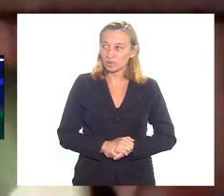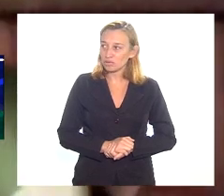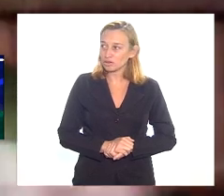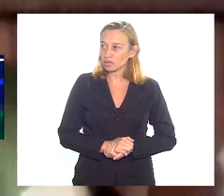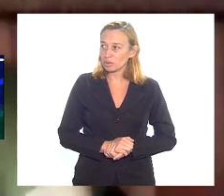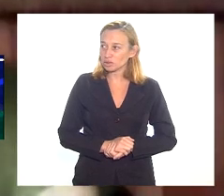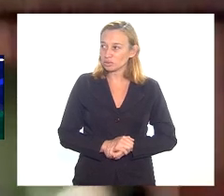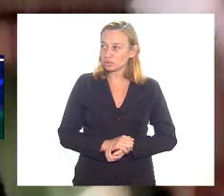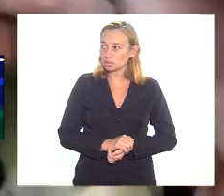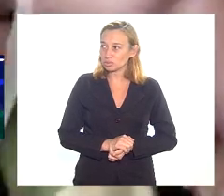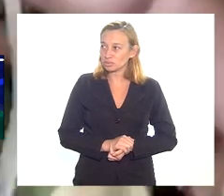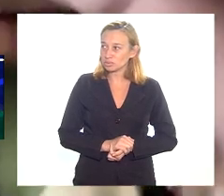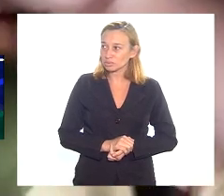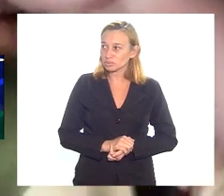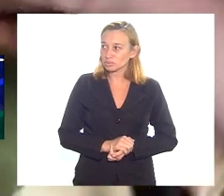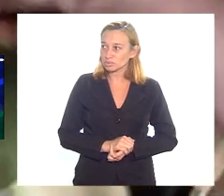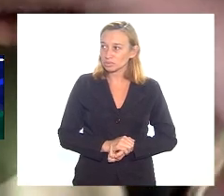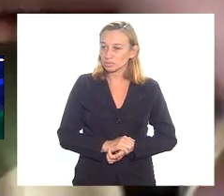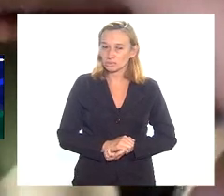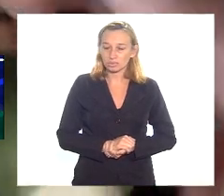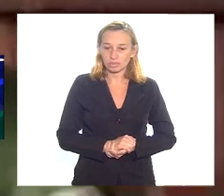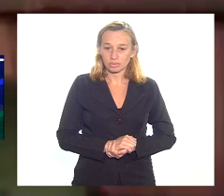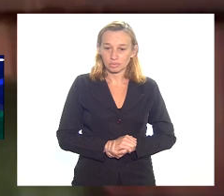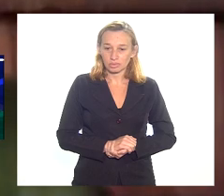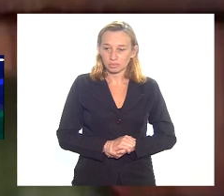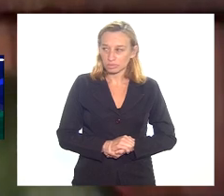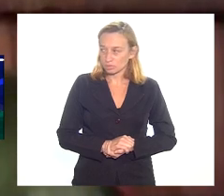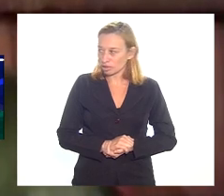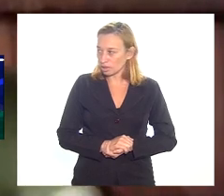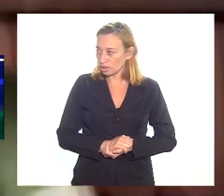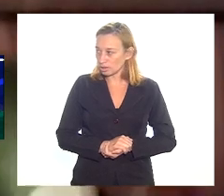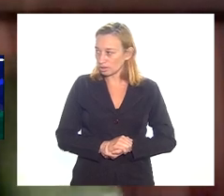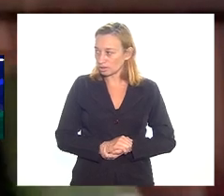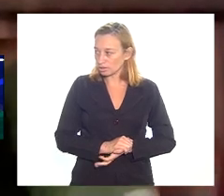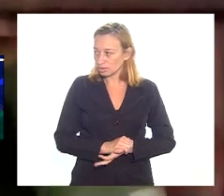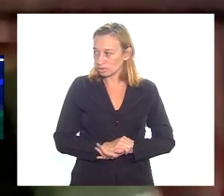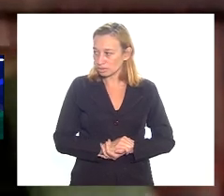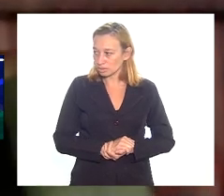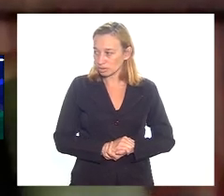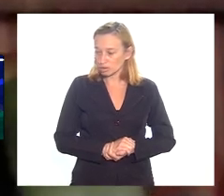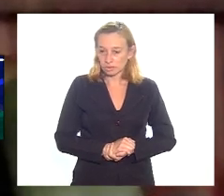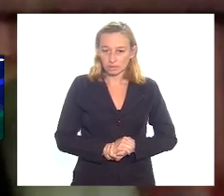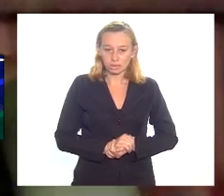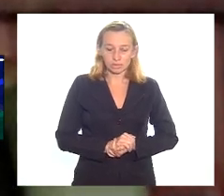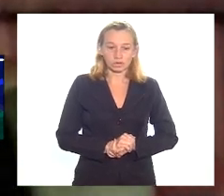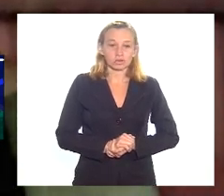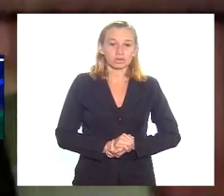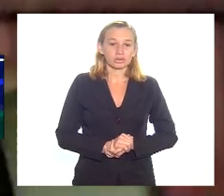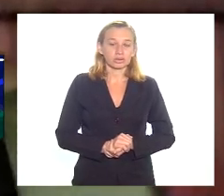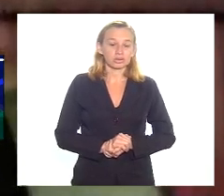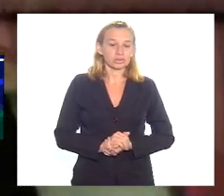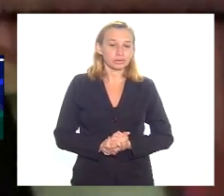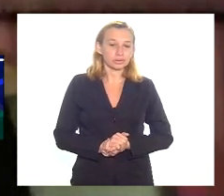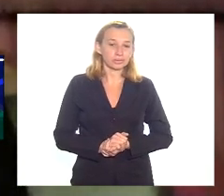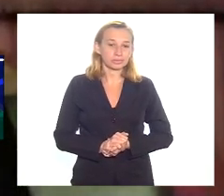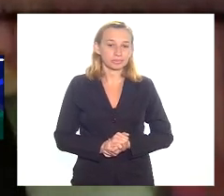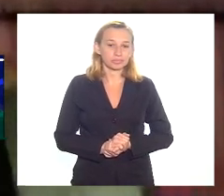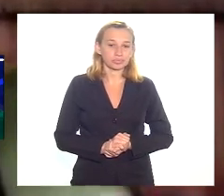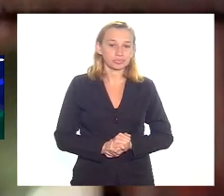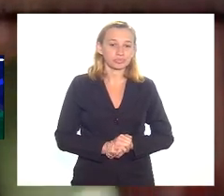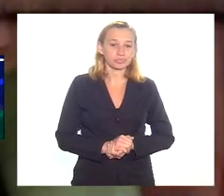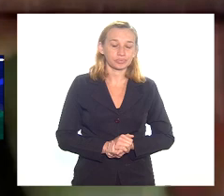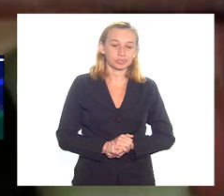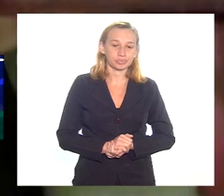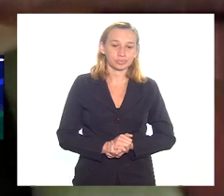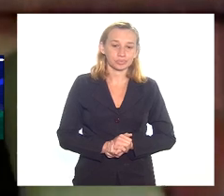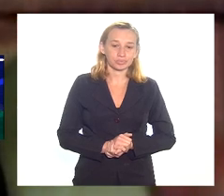bom vê-la presidindo com muita propriedade esse expediente final. Esperamos que tenhamos